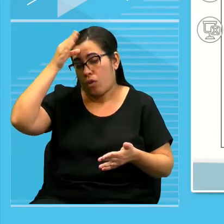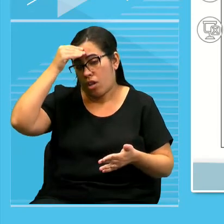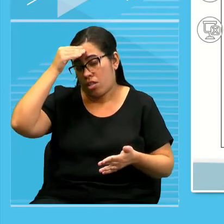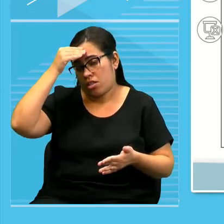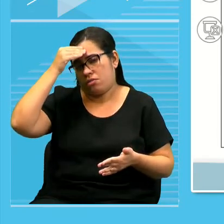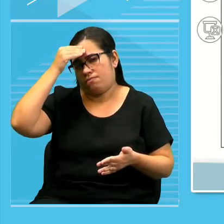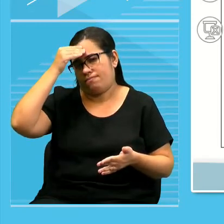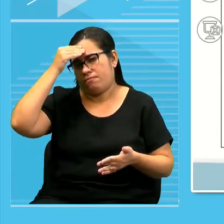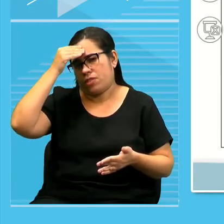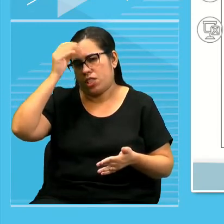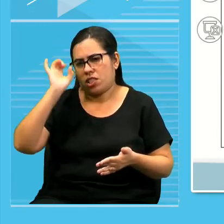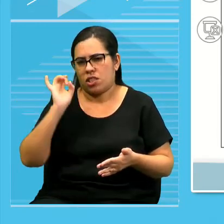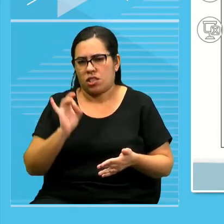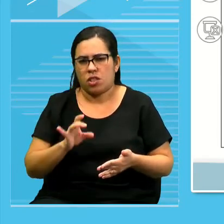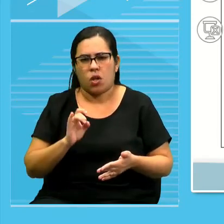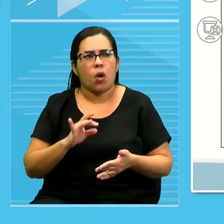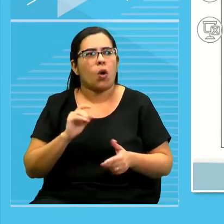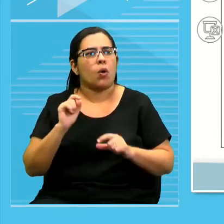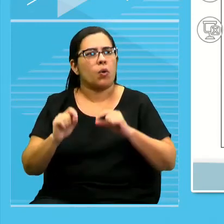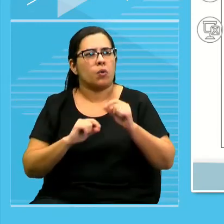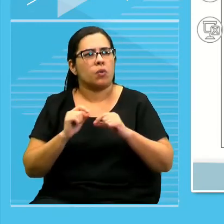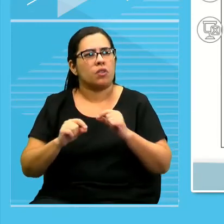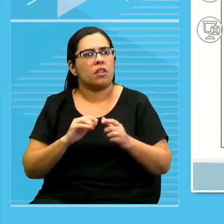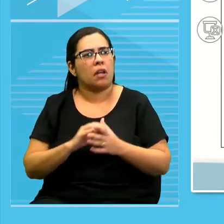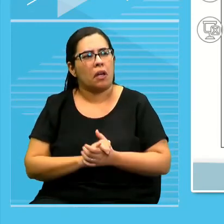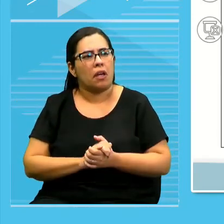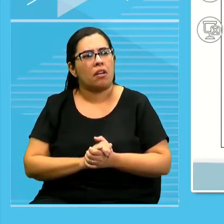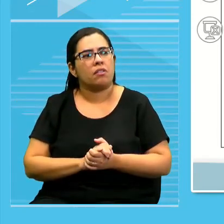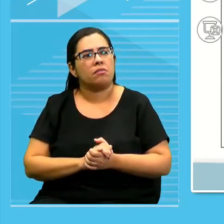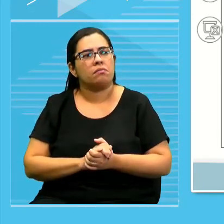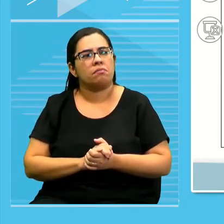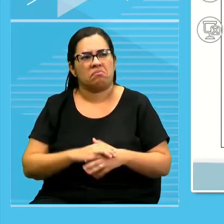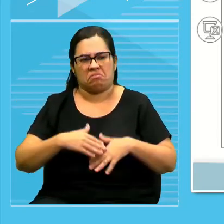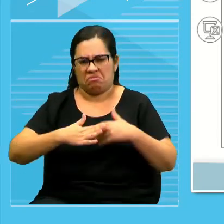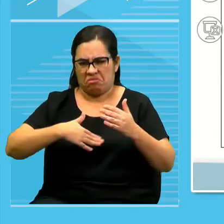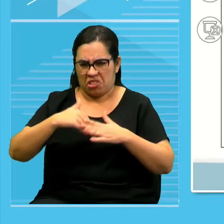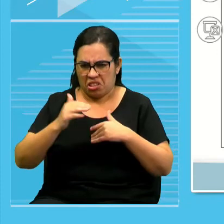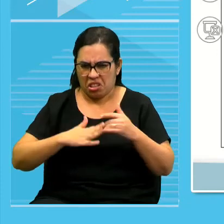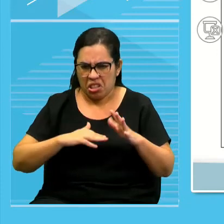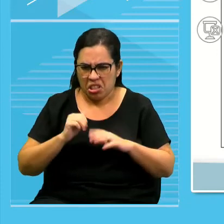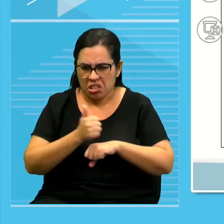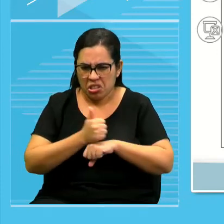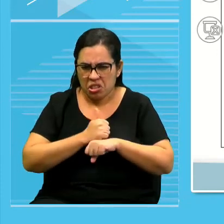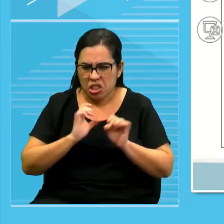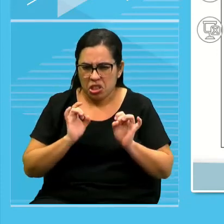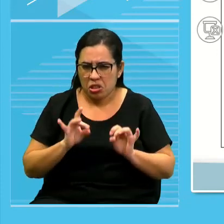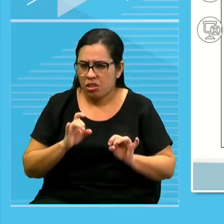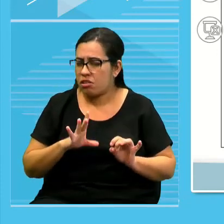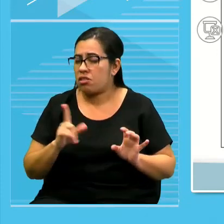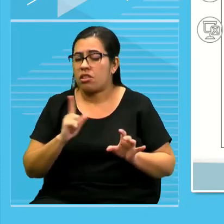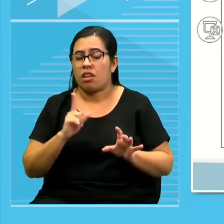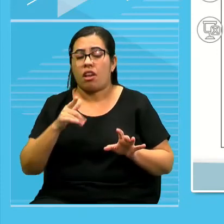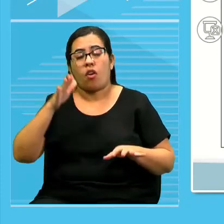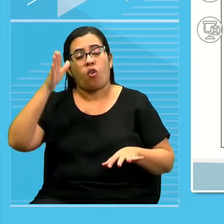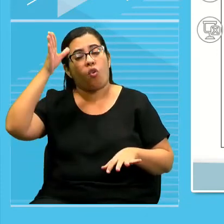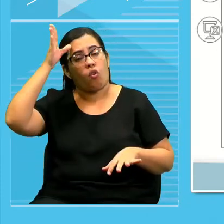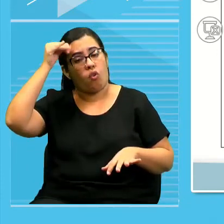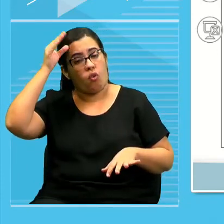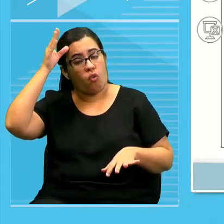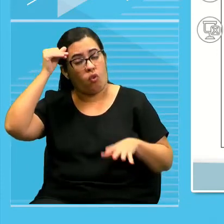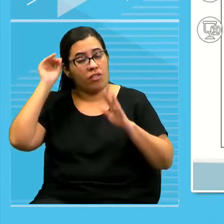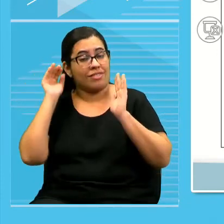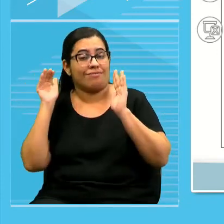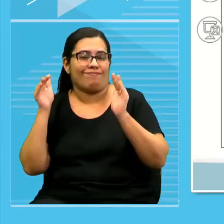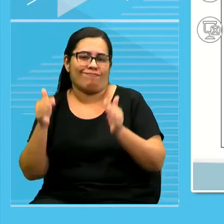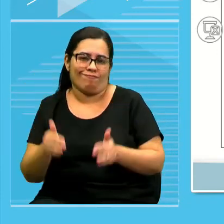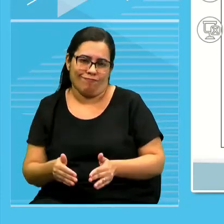segundo a Unesco foi descrita aqui olha o foco é o que o conhecimento por isso